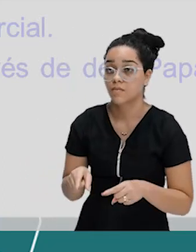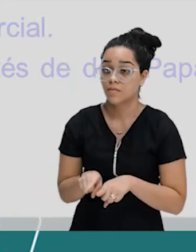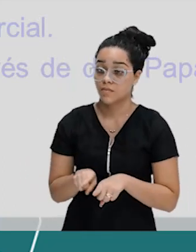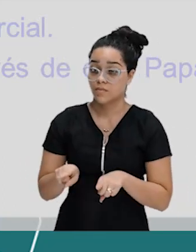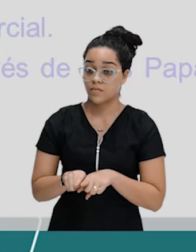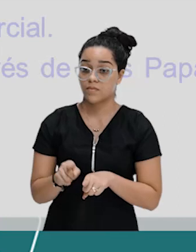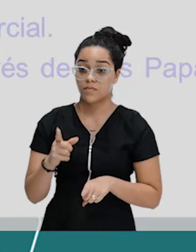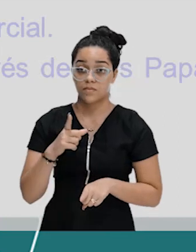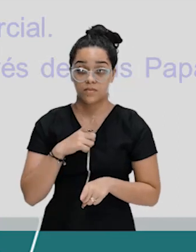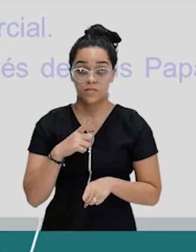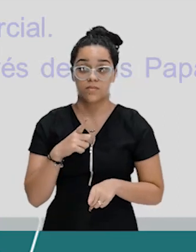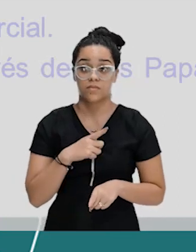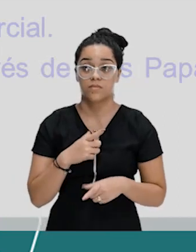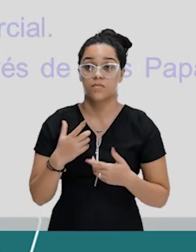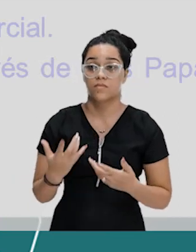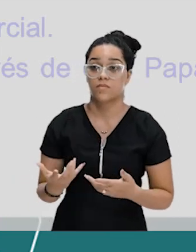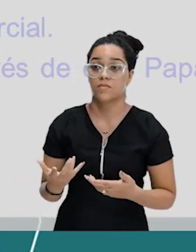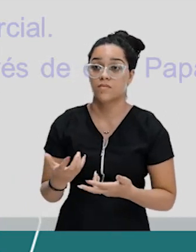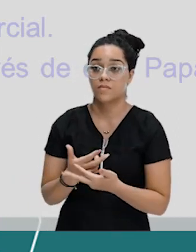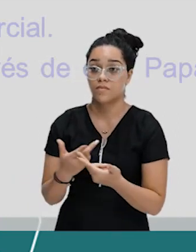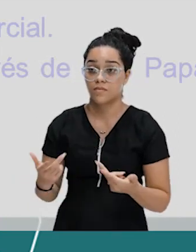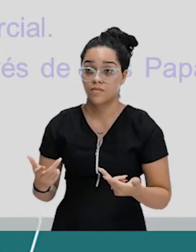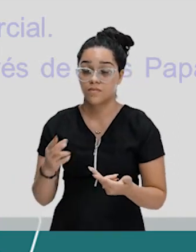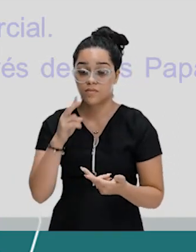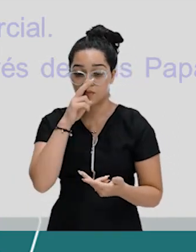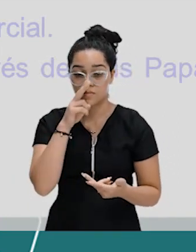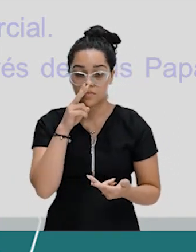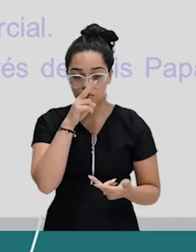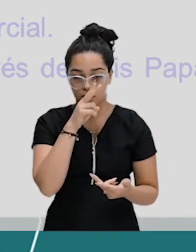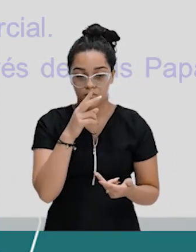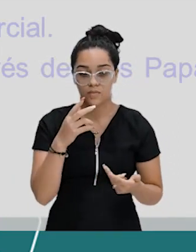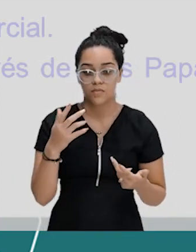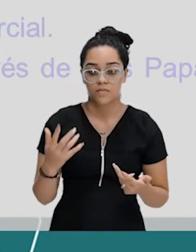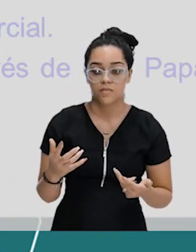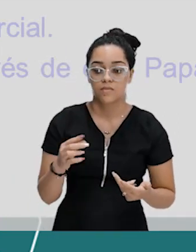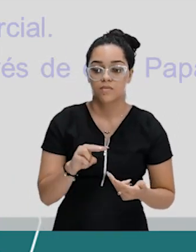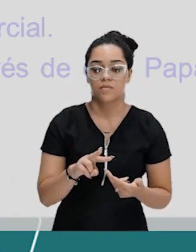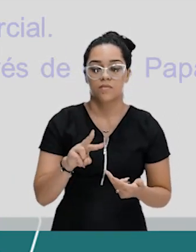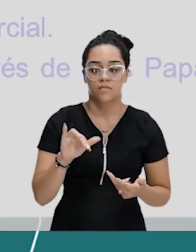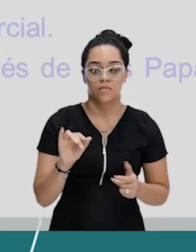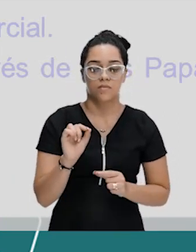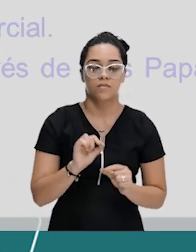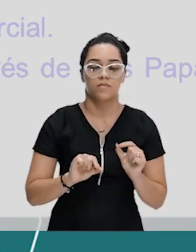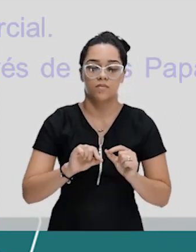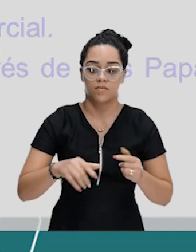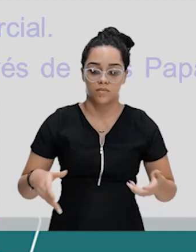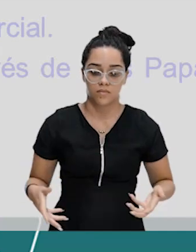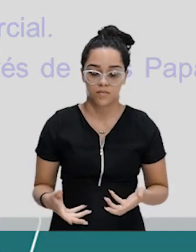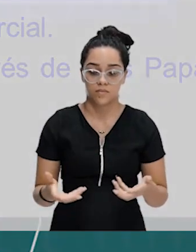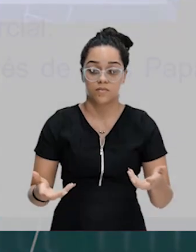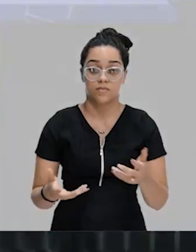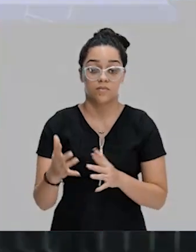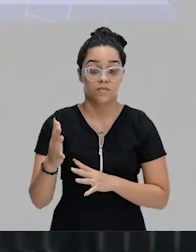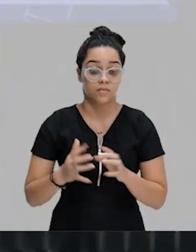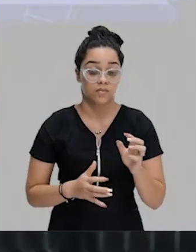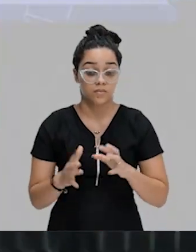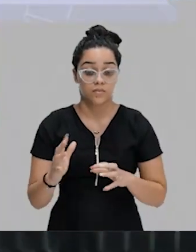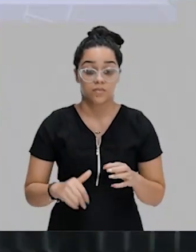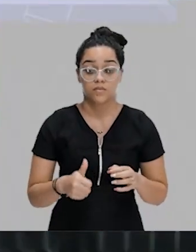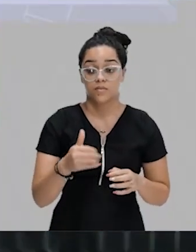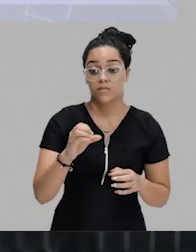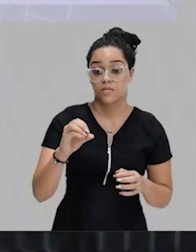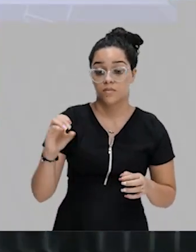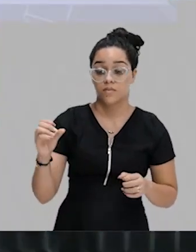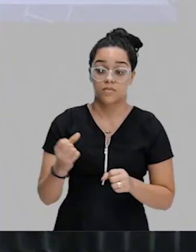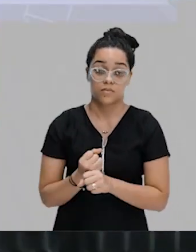disputas territoriais e conflitos de poder dinástico vão acabar motivando a Guerra dos 100 Anos entre